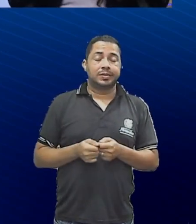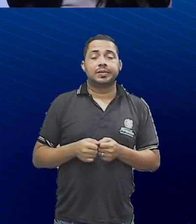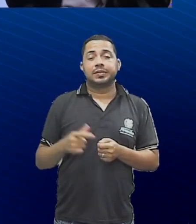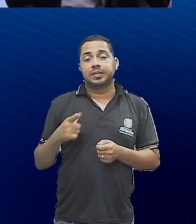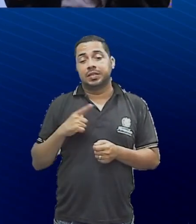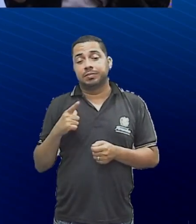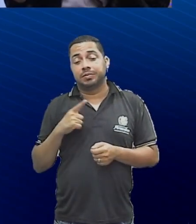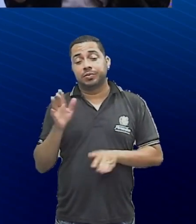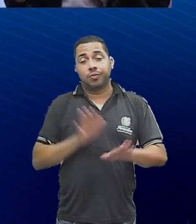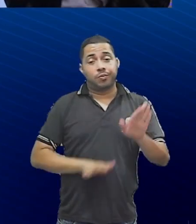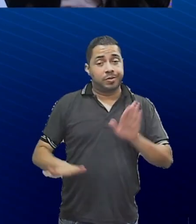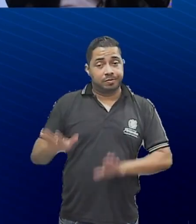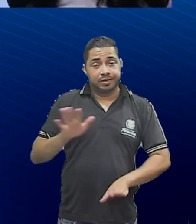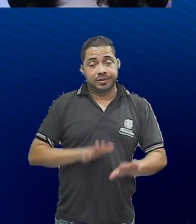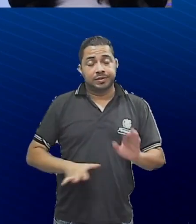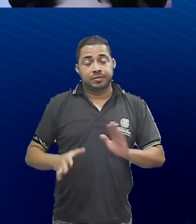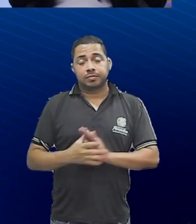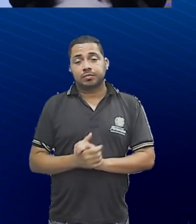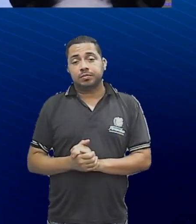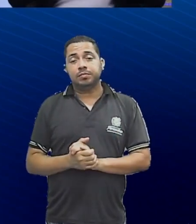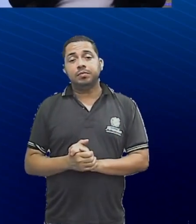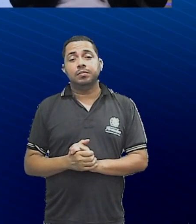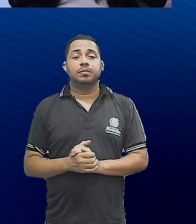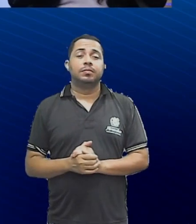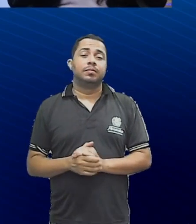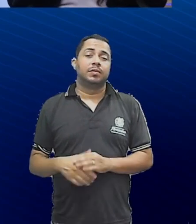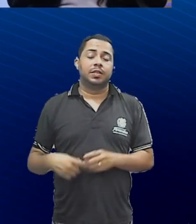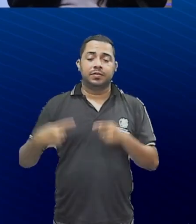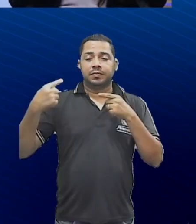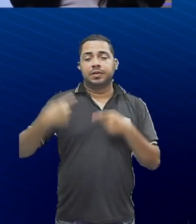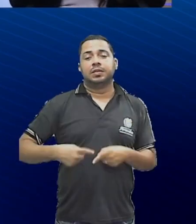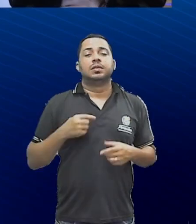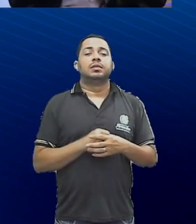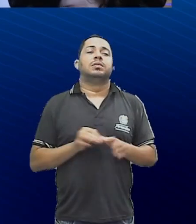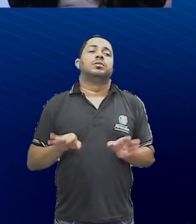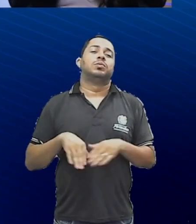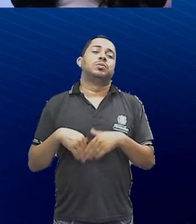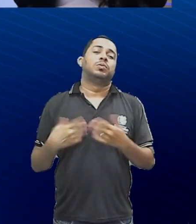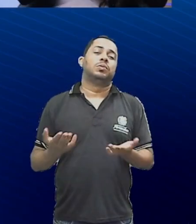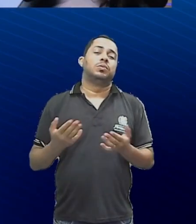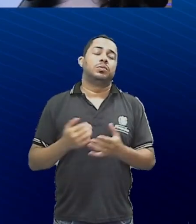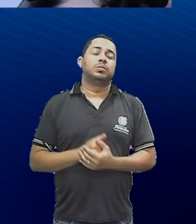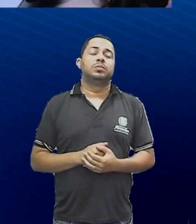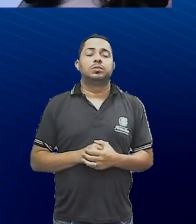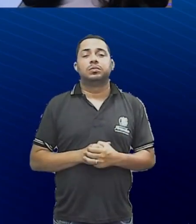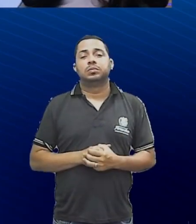nos preparar para enfrentar ou